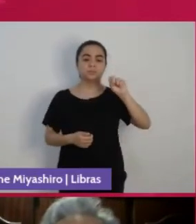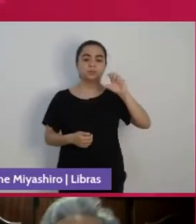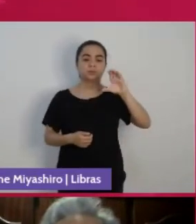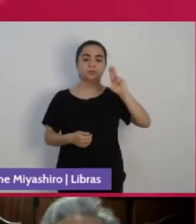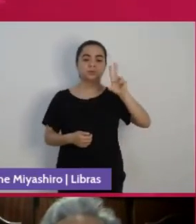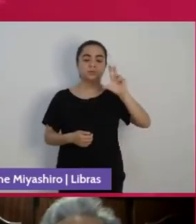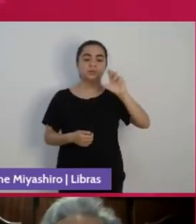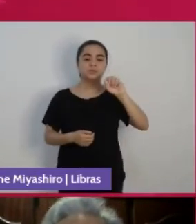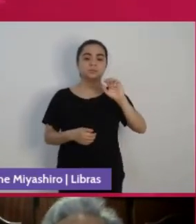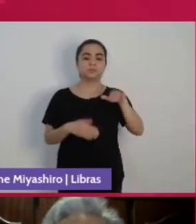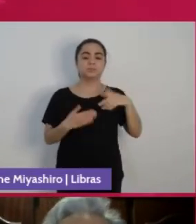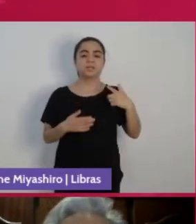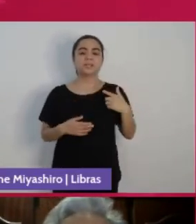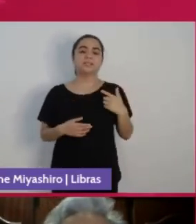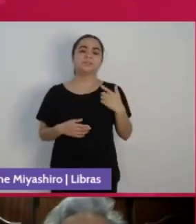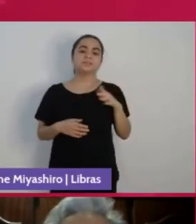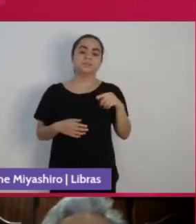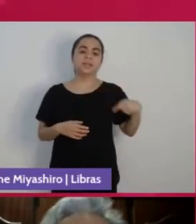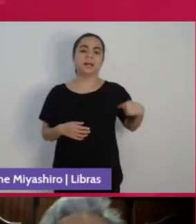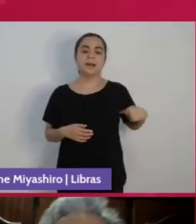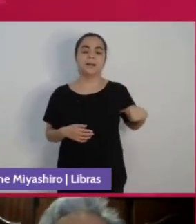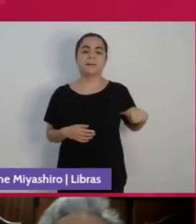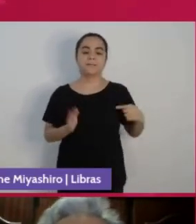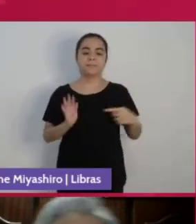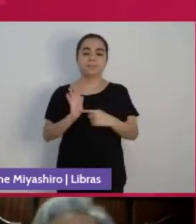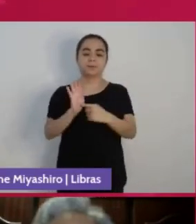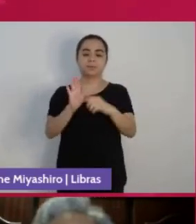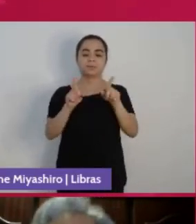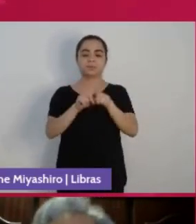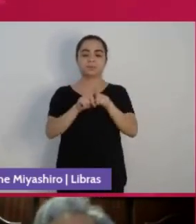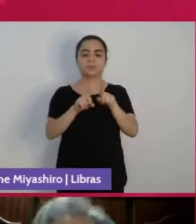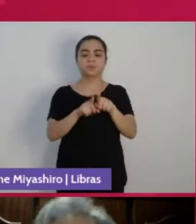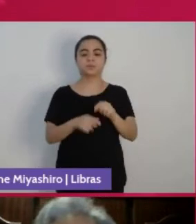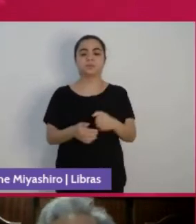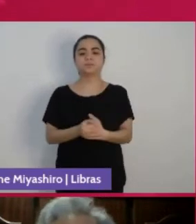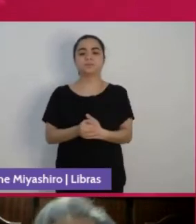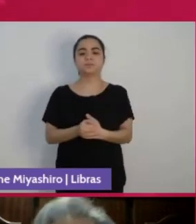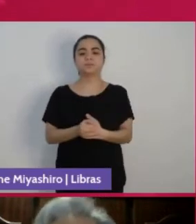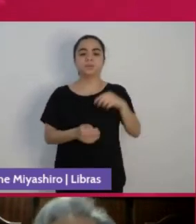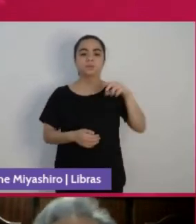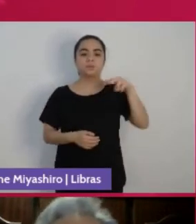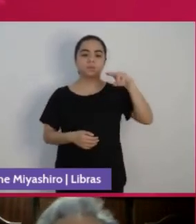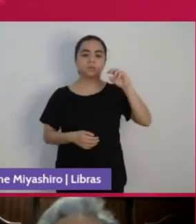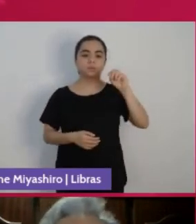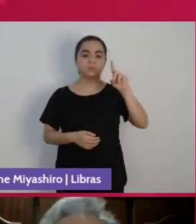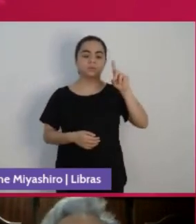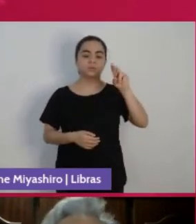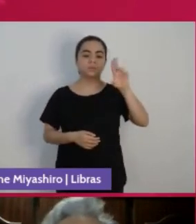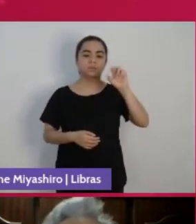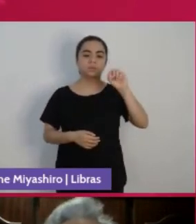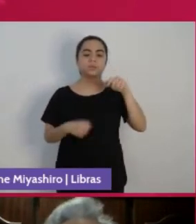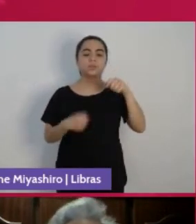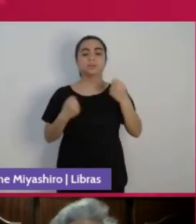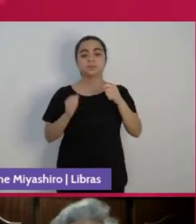uma magnificação que mostrou que era um linfonodo intramamário, mas tinha que fazer, tá?